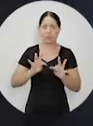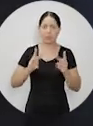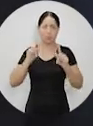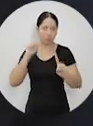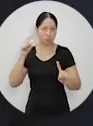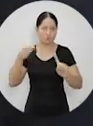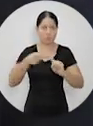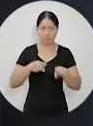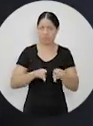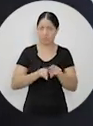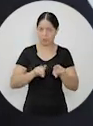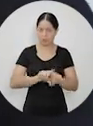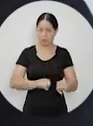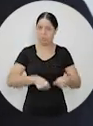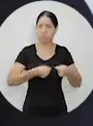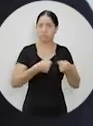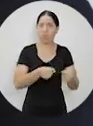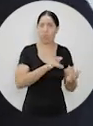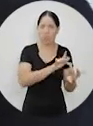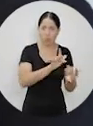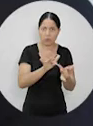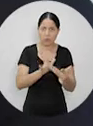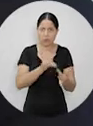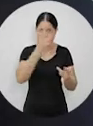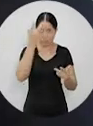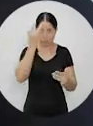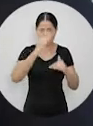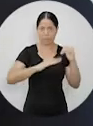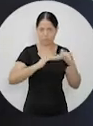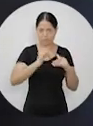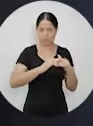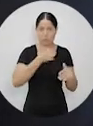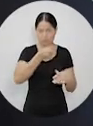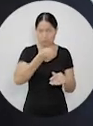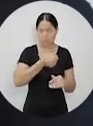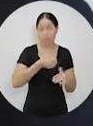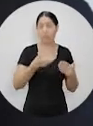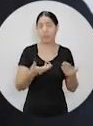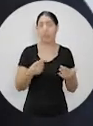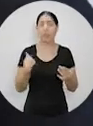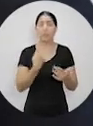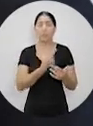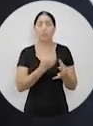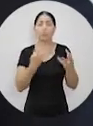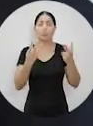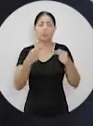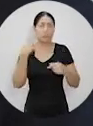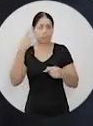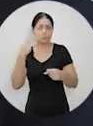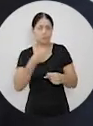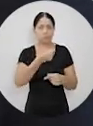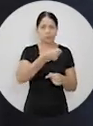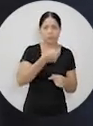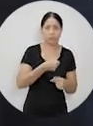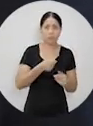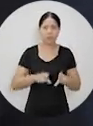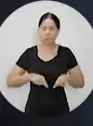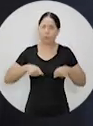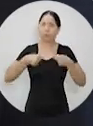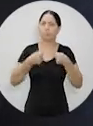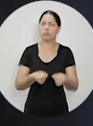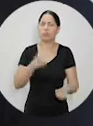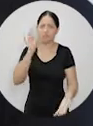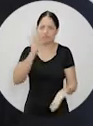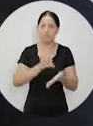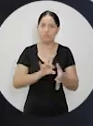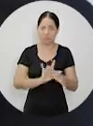ponto focal, cada uma fazendo contato com esses profissionais, para que nós, conjuntamente, jornalistas e advogados, possamos lutar para